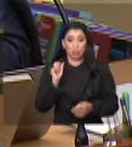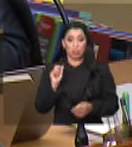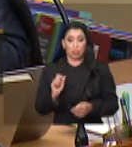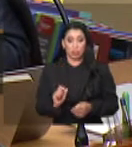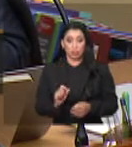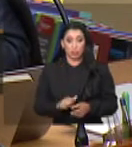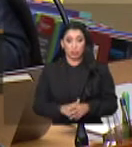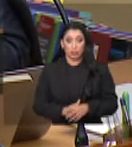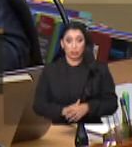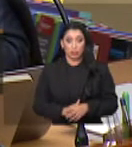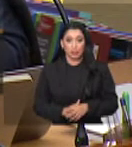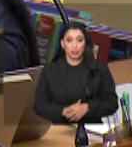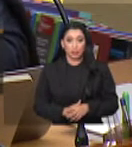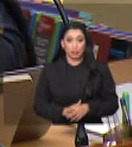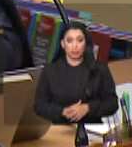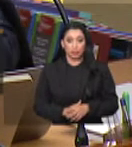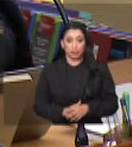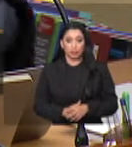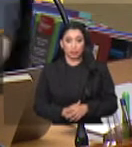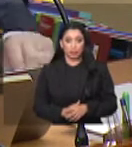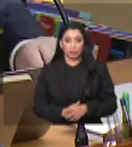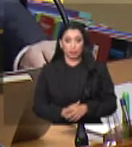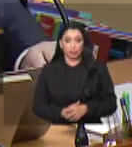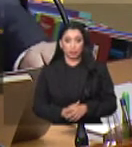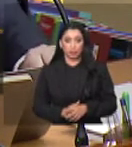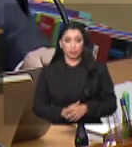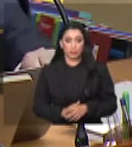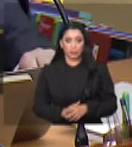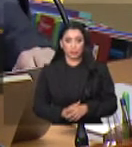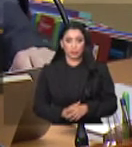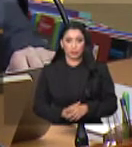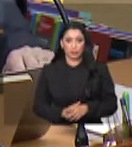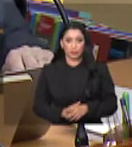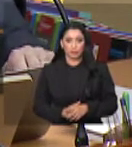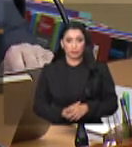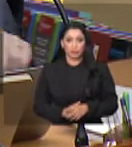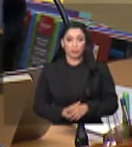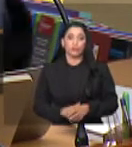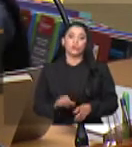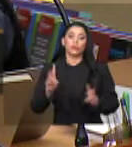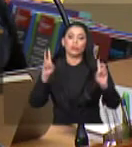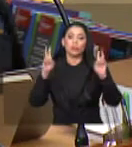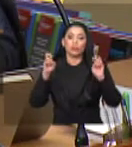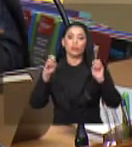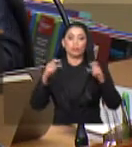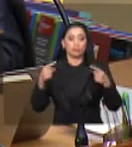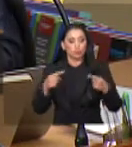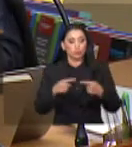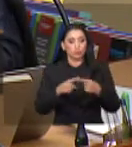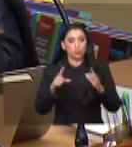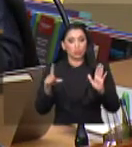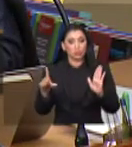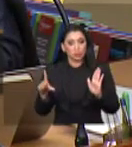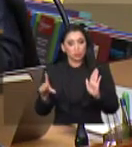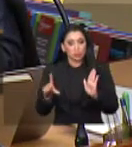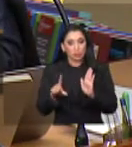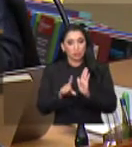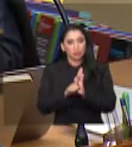sua excelência de modo mais específico no tocante a questão da legitimidade